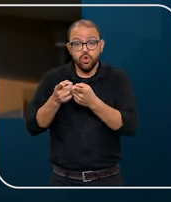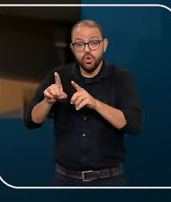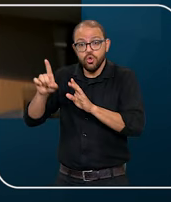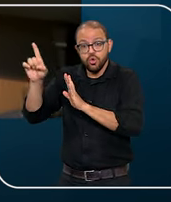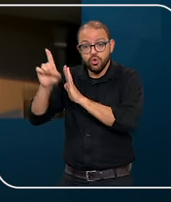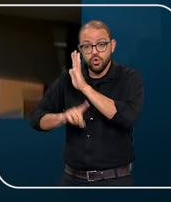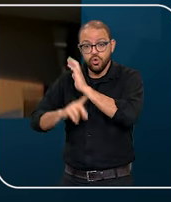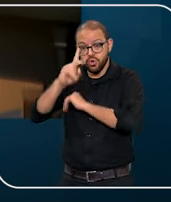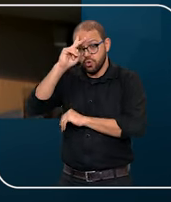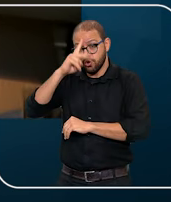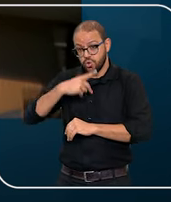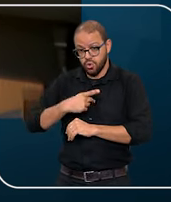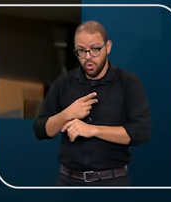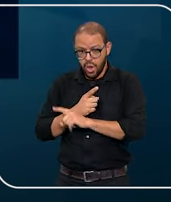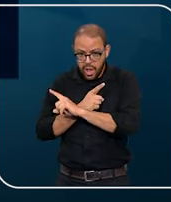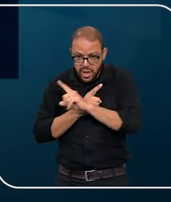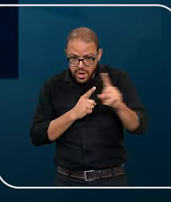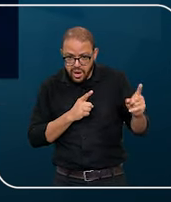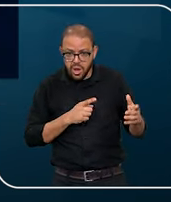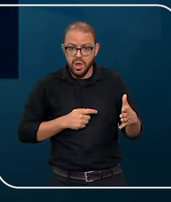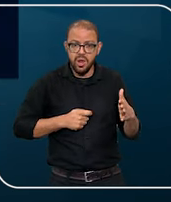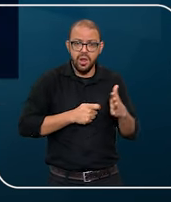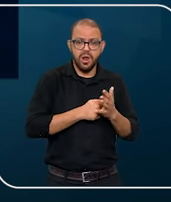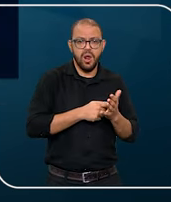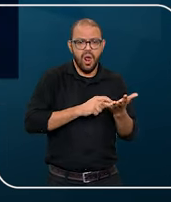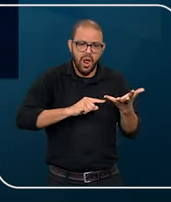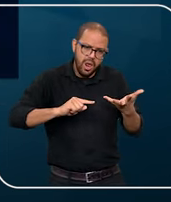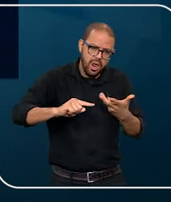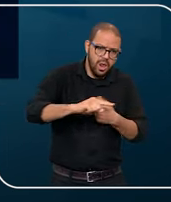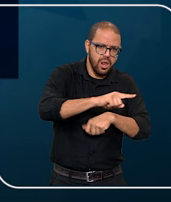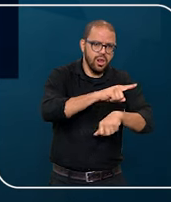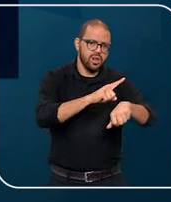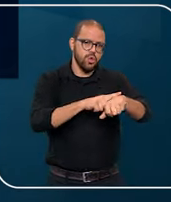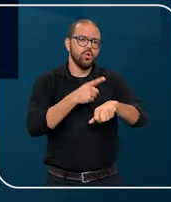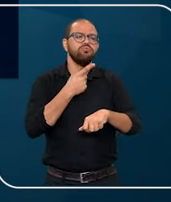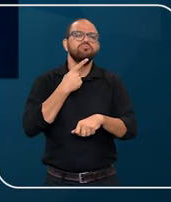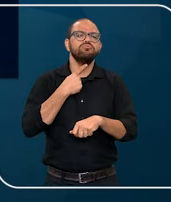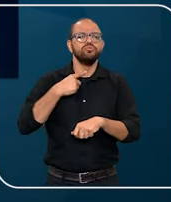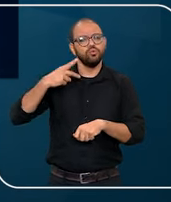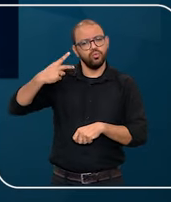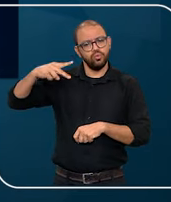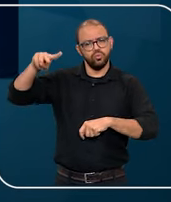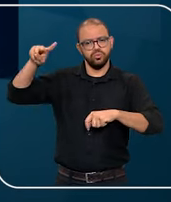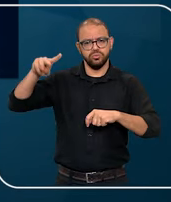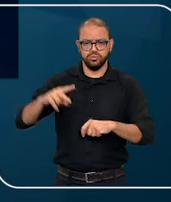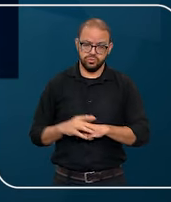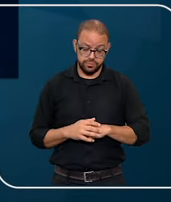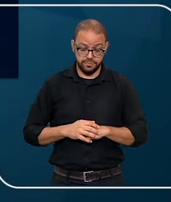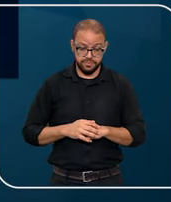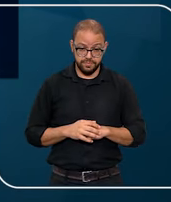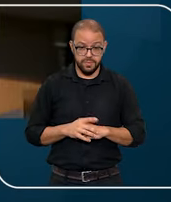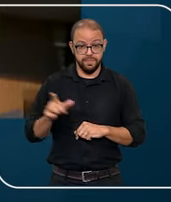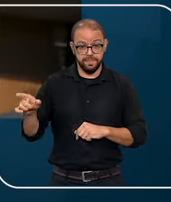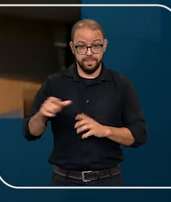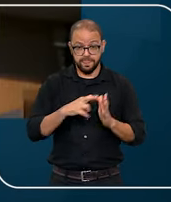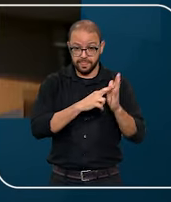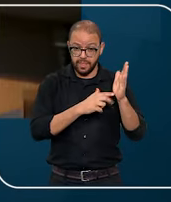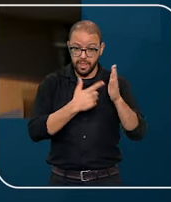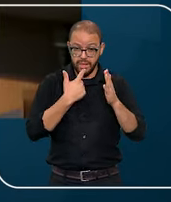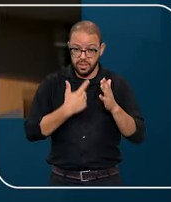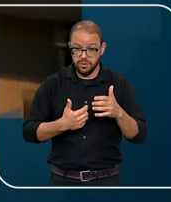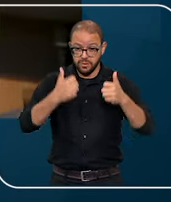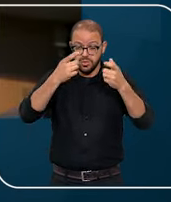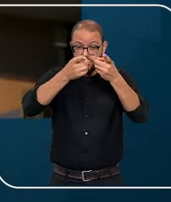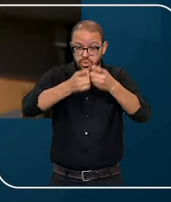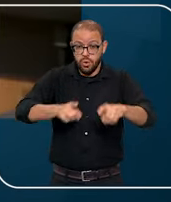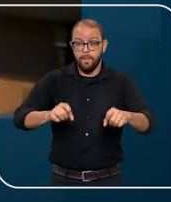divórcio é considerado um direito pessoal e não mais condicionado a requisitos temporais ou ao desejo do outro cônjuge. O relator